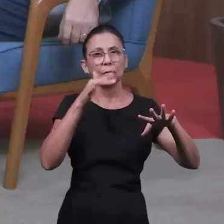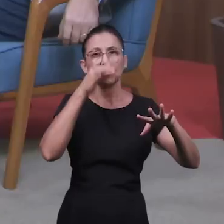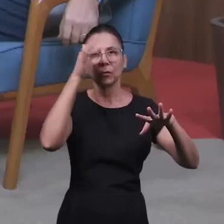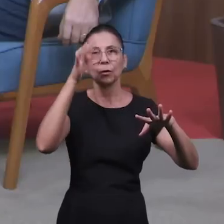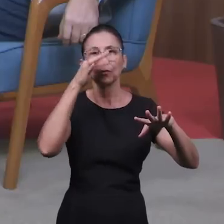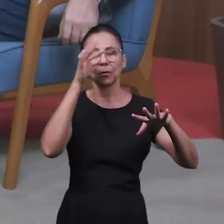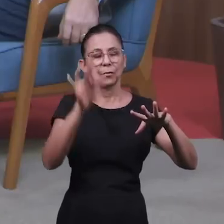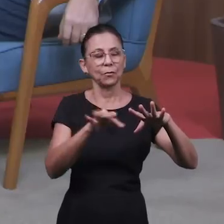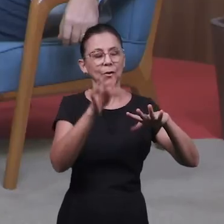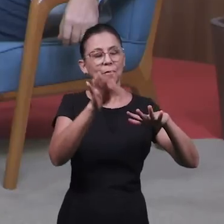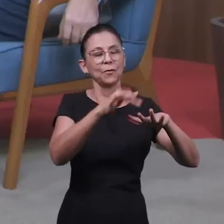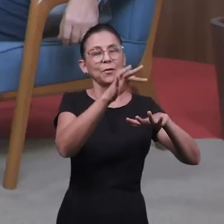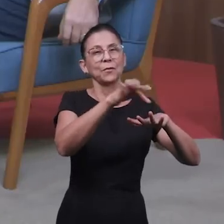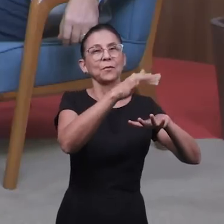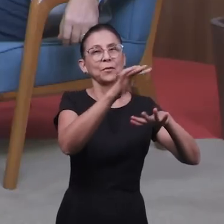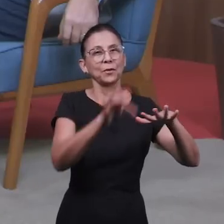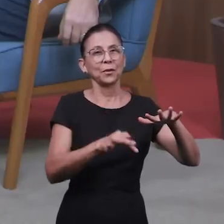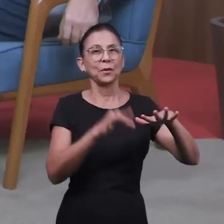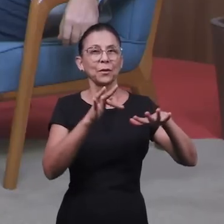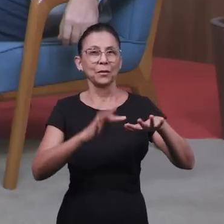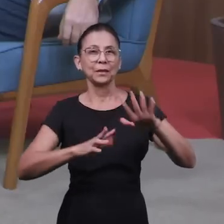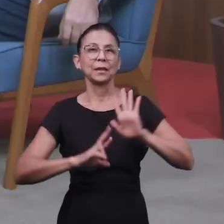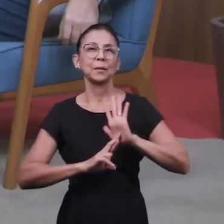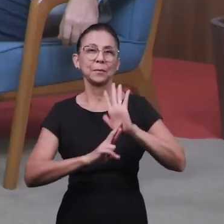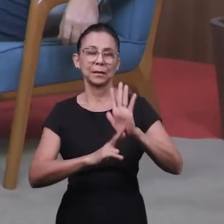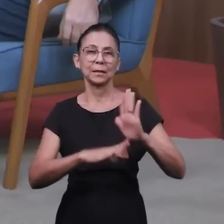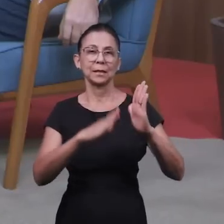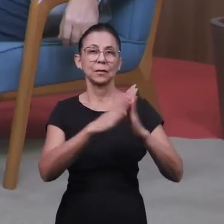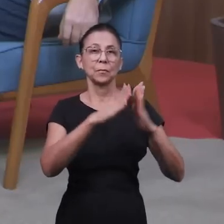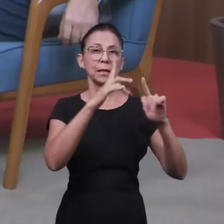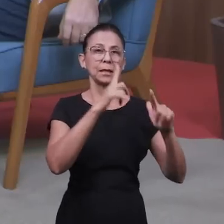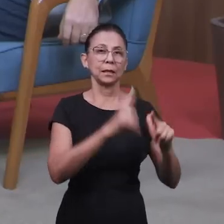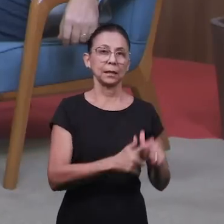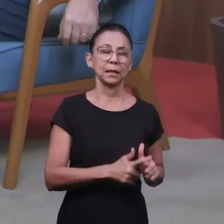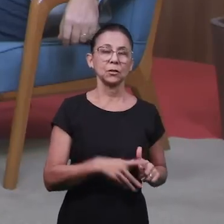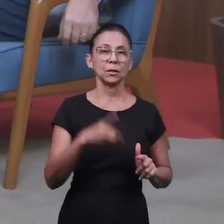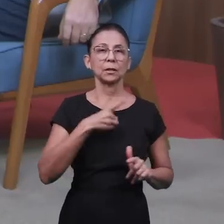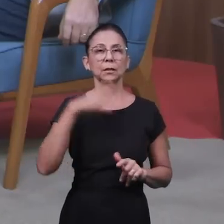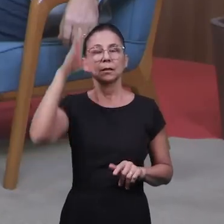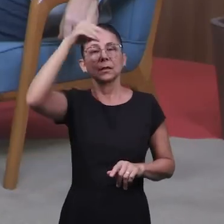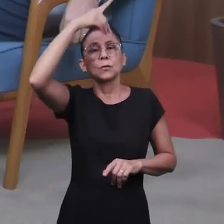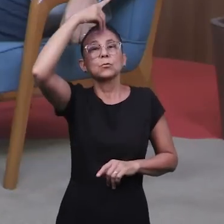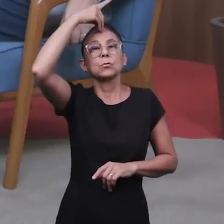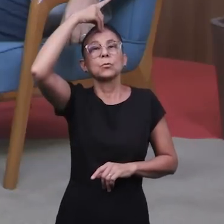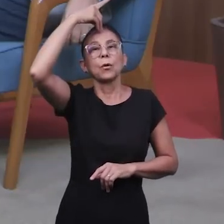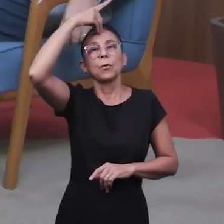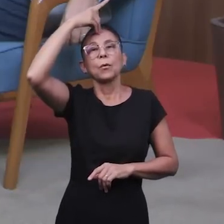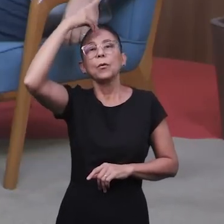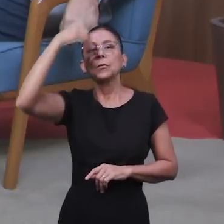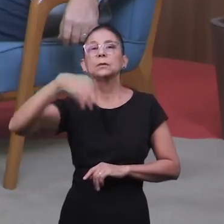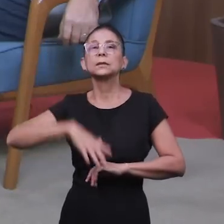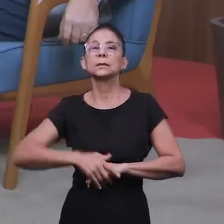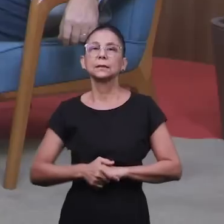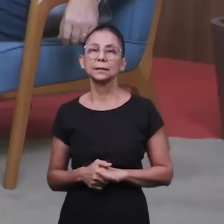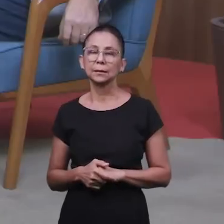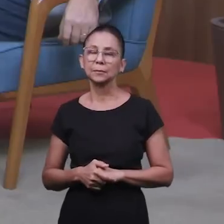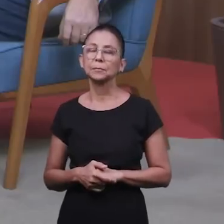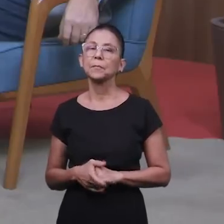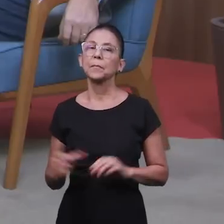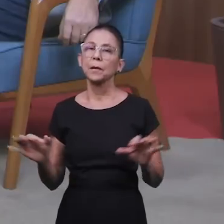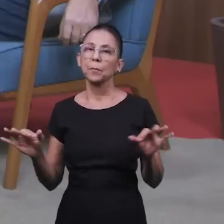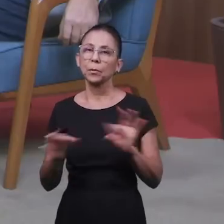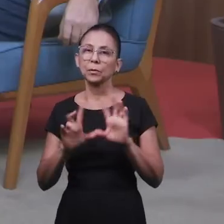está viçosa, é a igreja adornada com os dons espirituais, pronta para gerar os frutos do